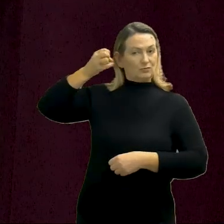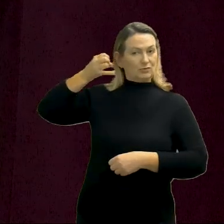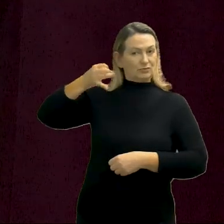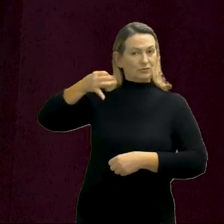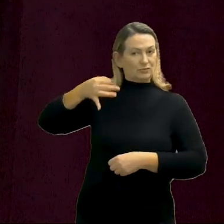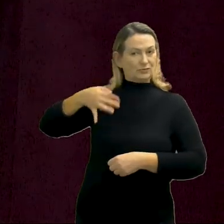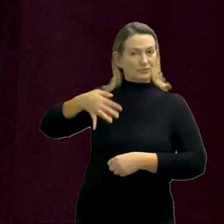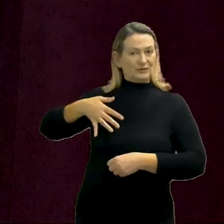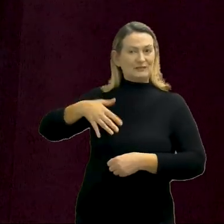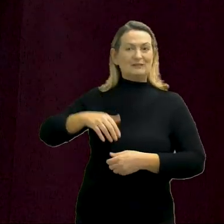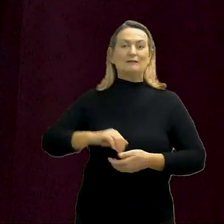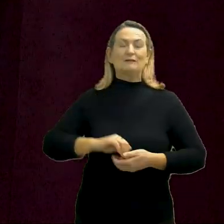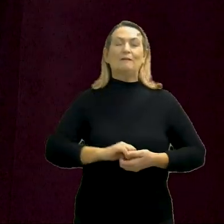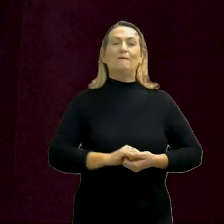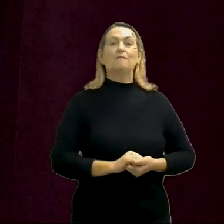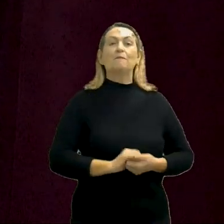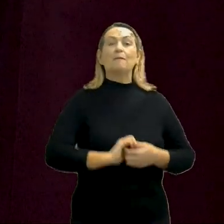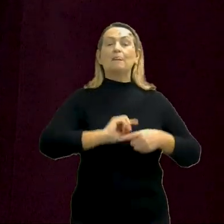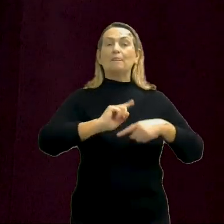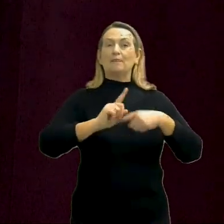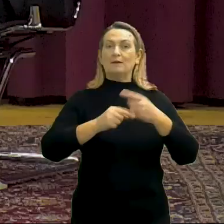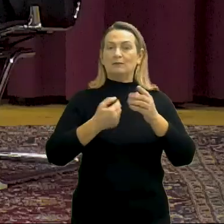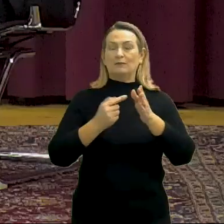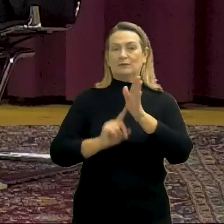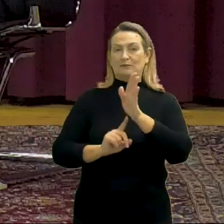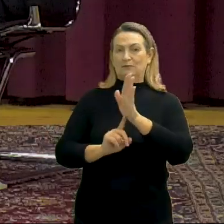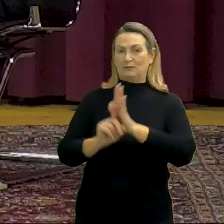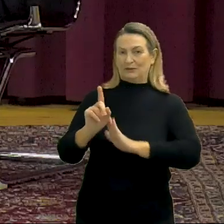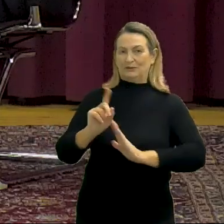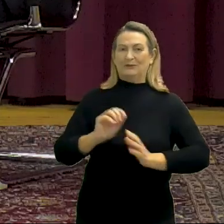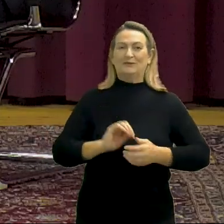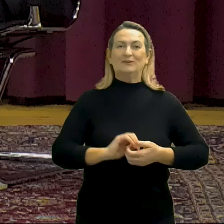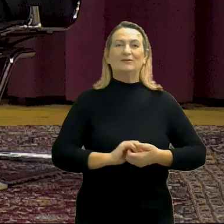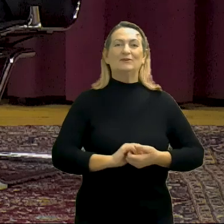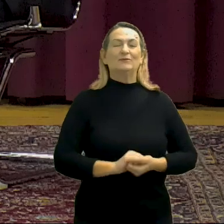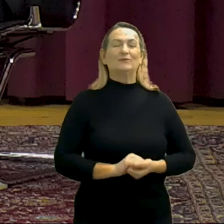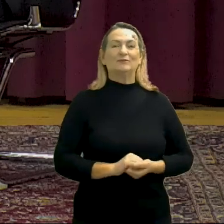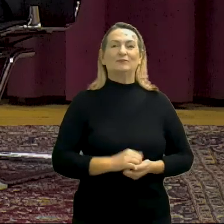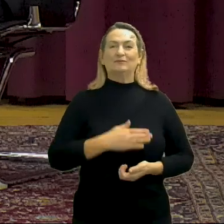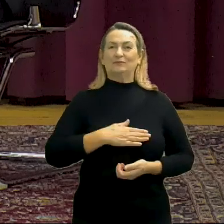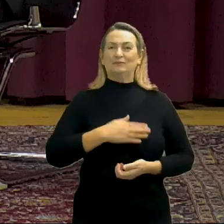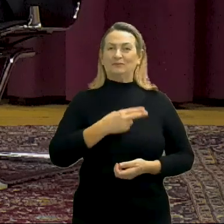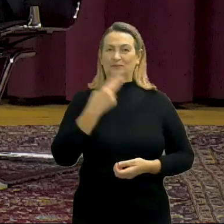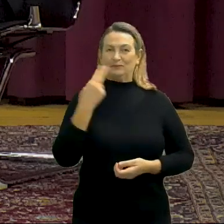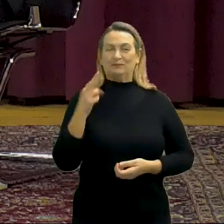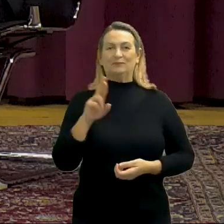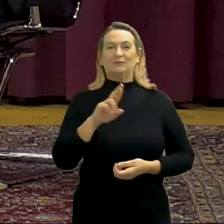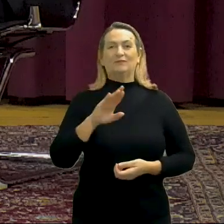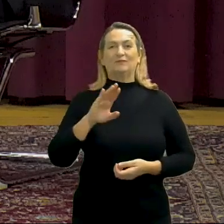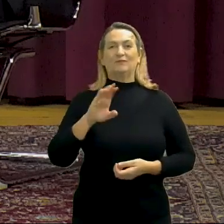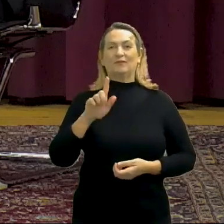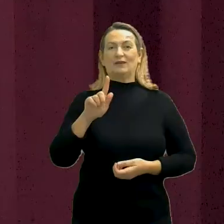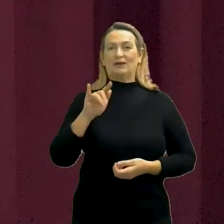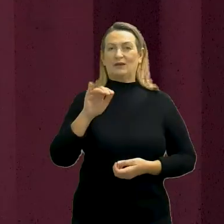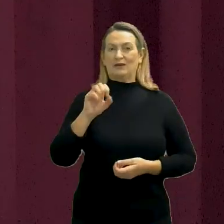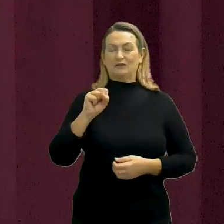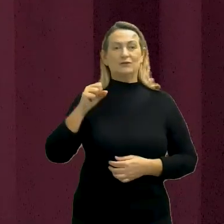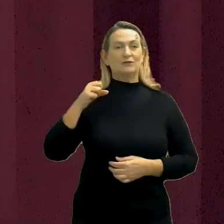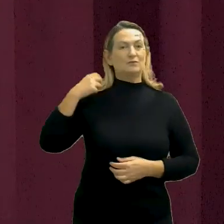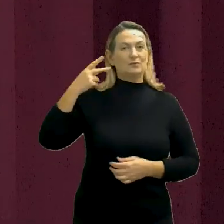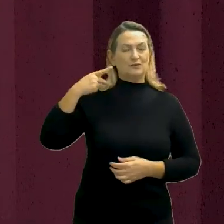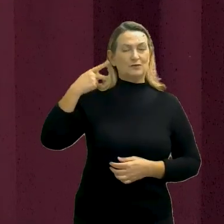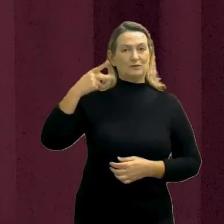e depois nós seguimos com as perguntas meu nome é ré Sartori sou promotor de justiça